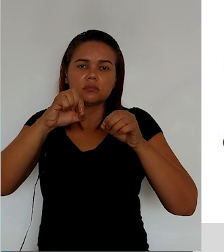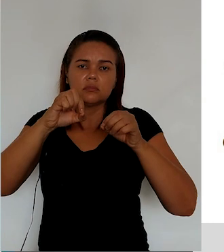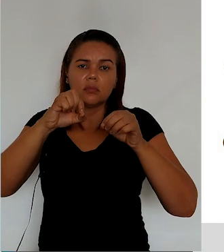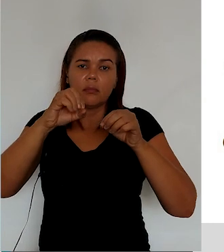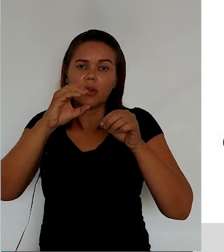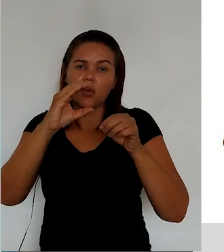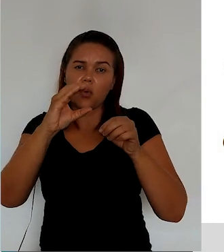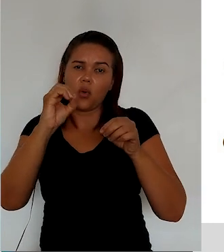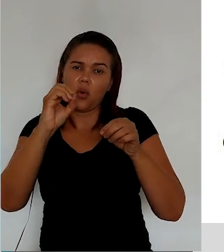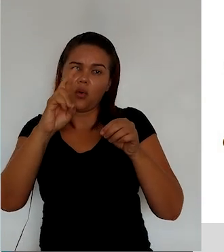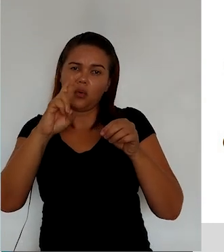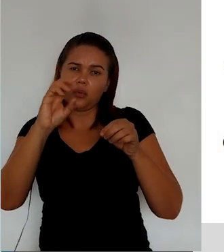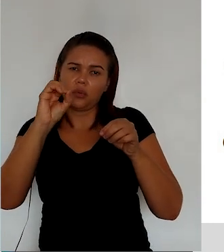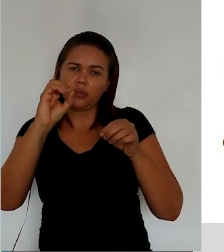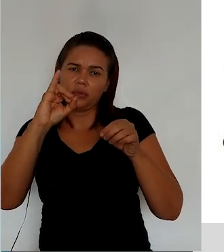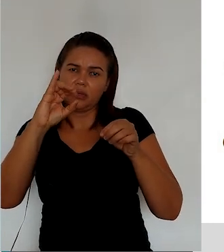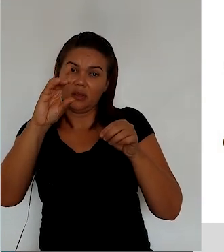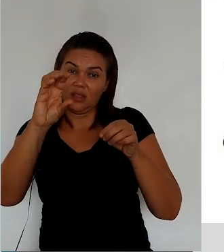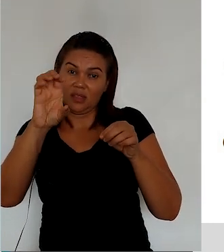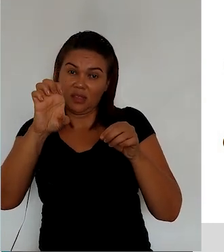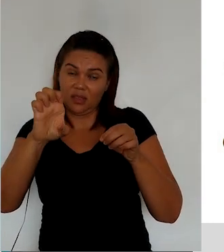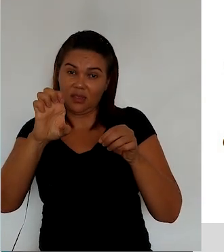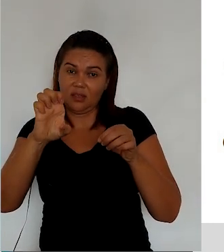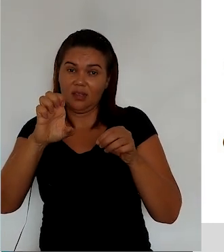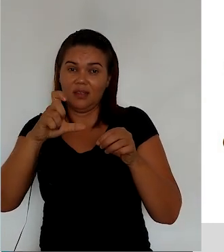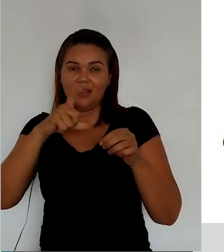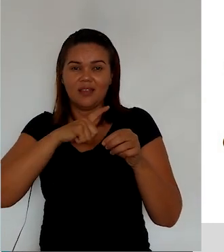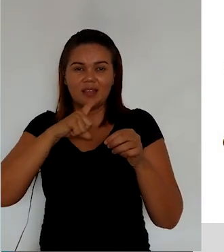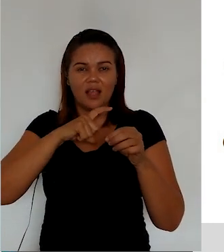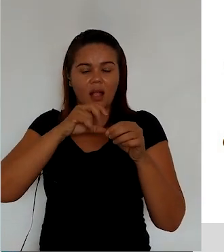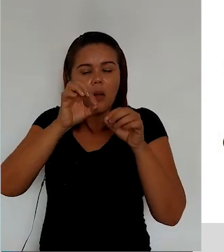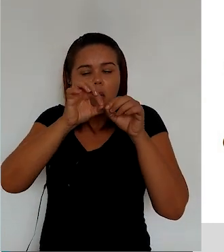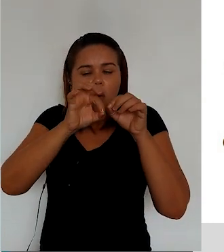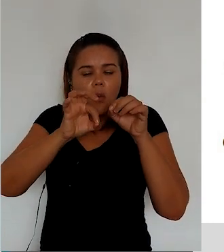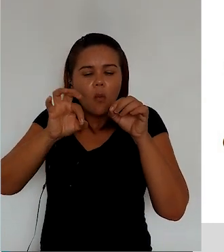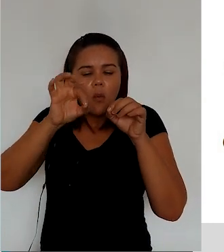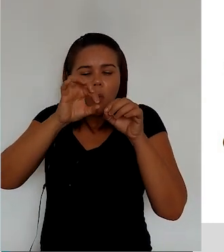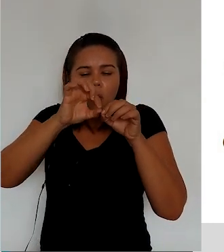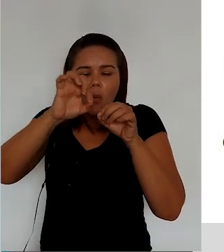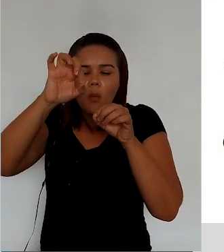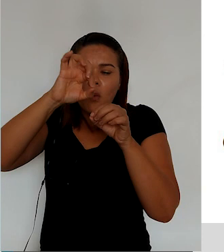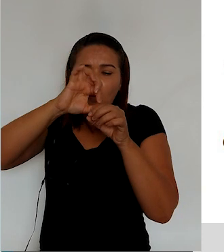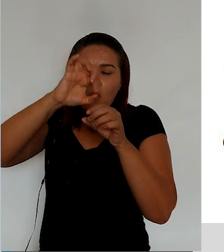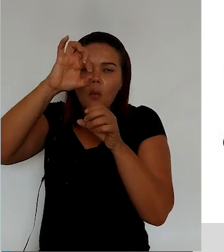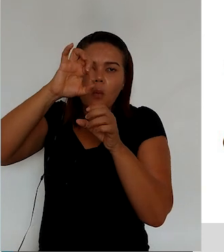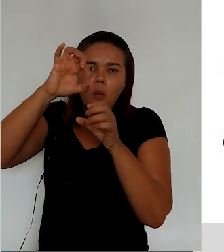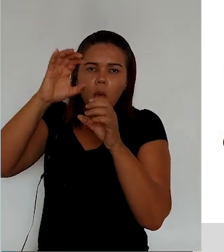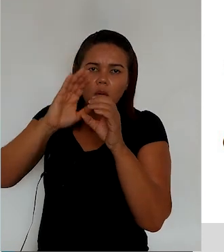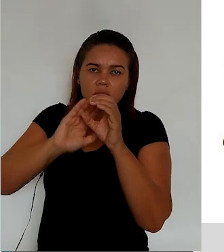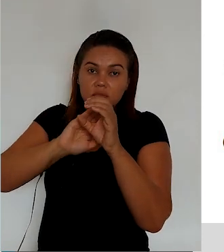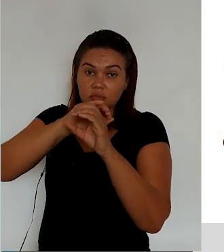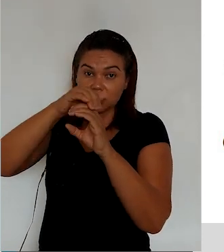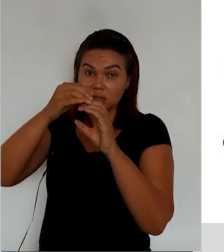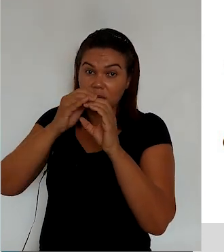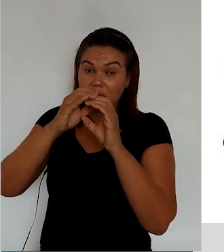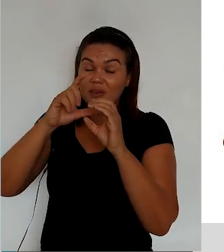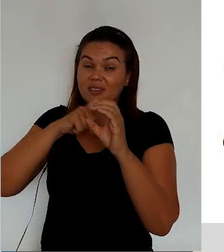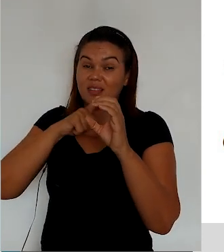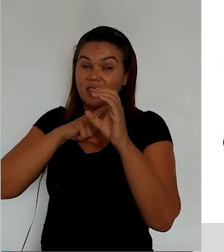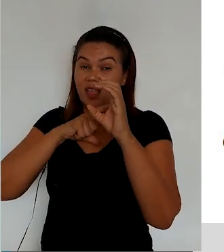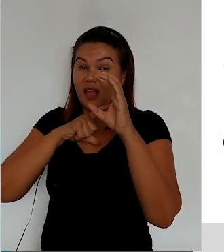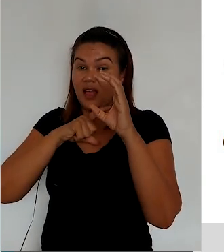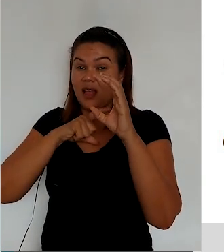são projeções da parede ventricular que se projeta para o interior do